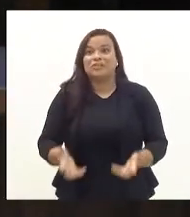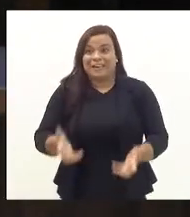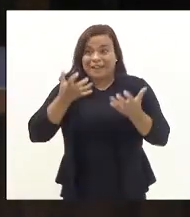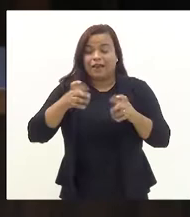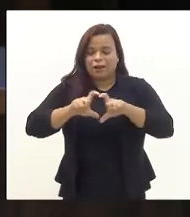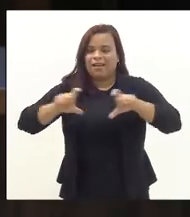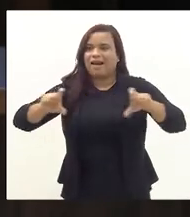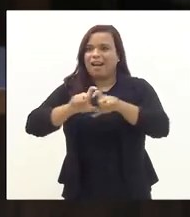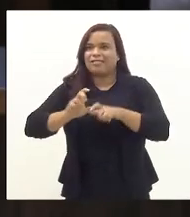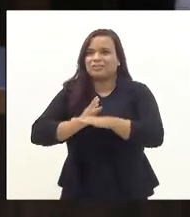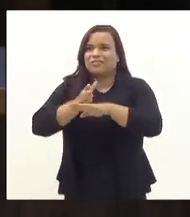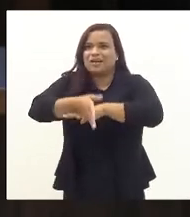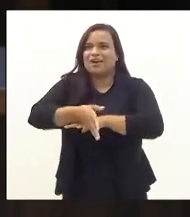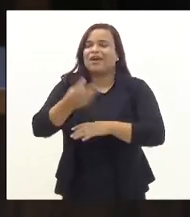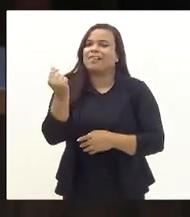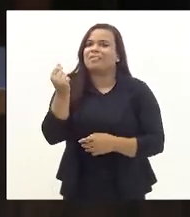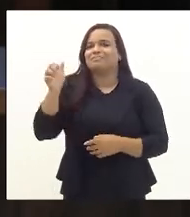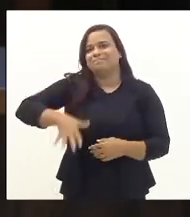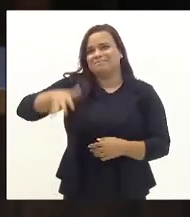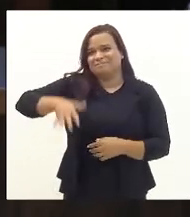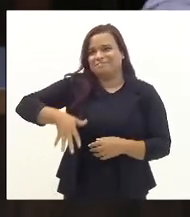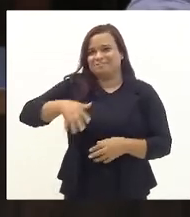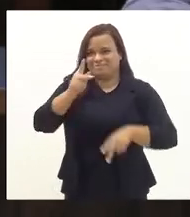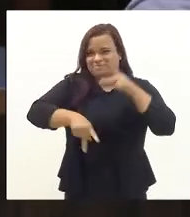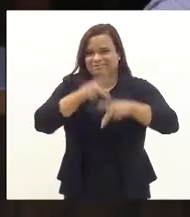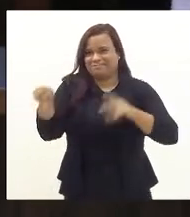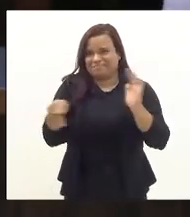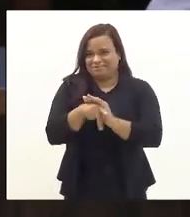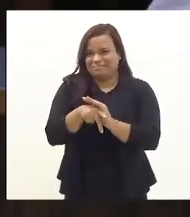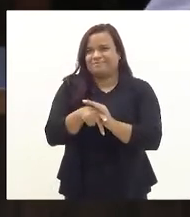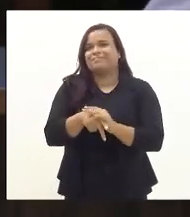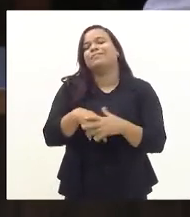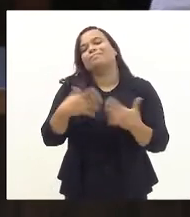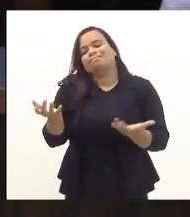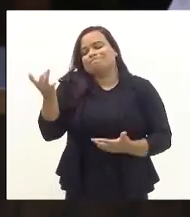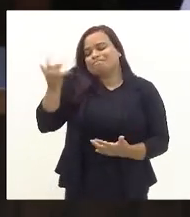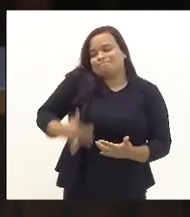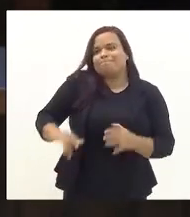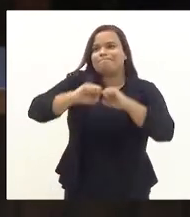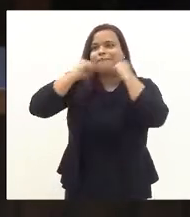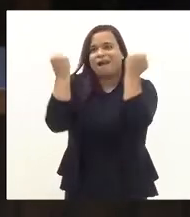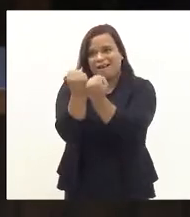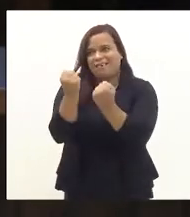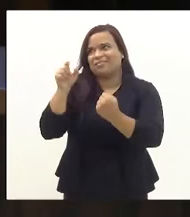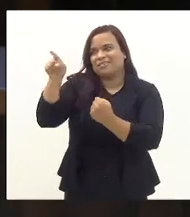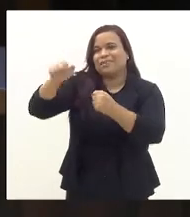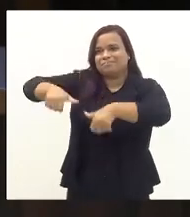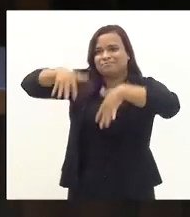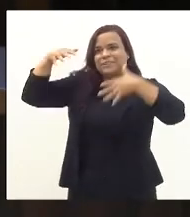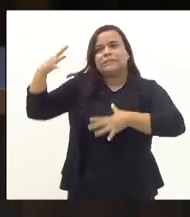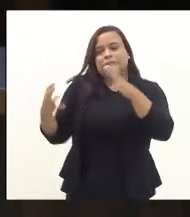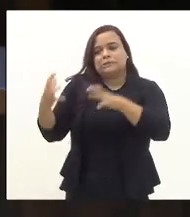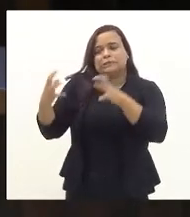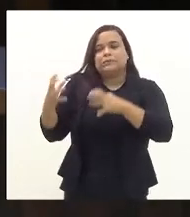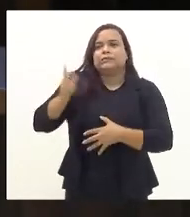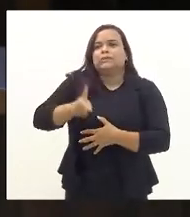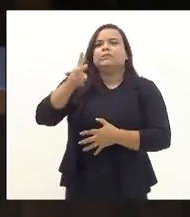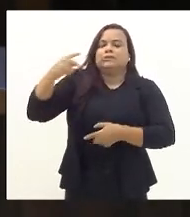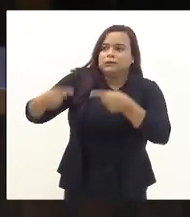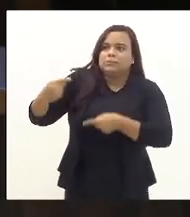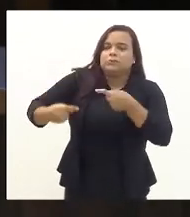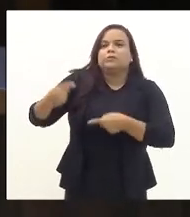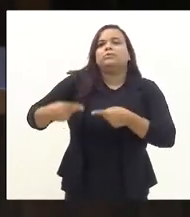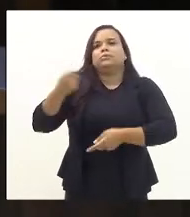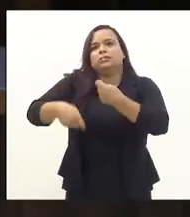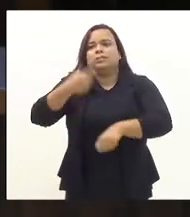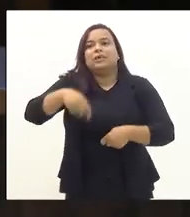popular. Infelizmente, com a administração do Maracanã, né, isso ainda é uma briga, para que a gente possa ter um